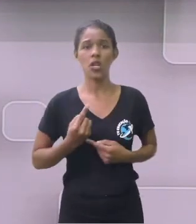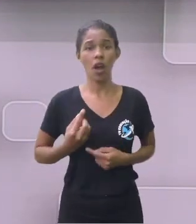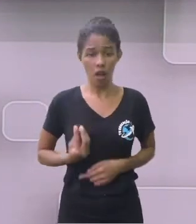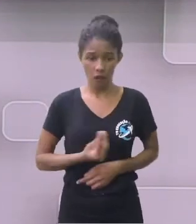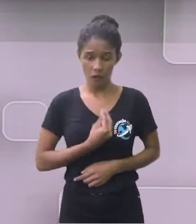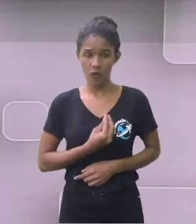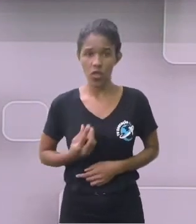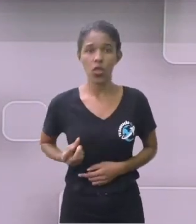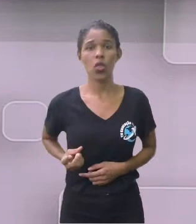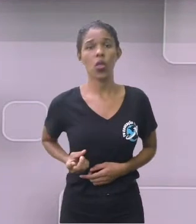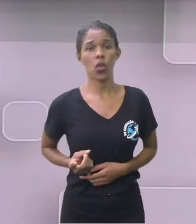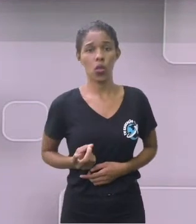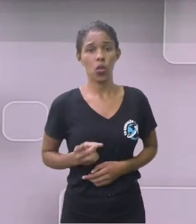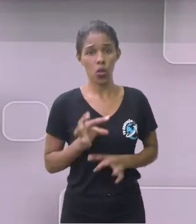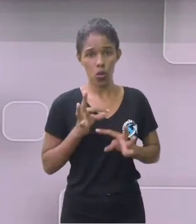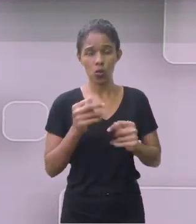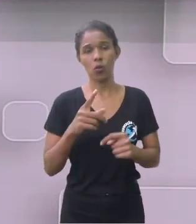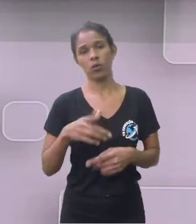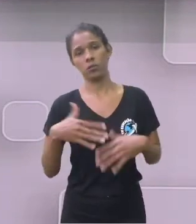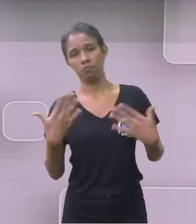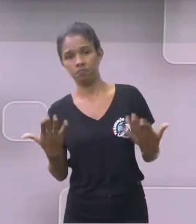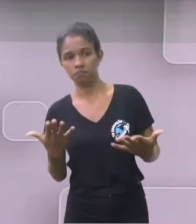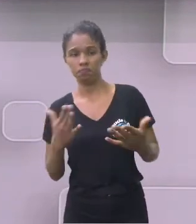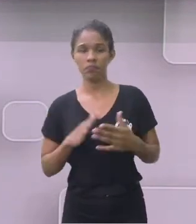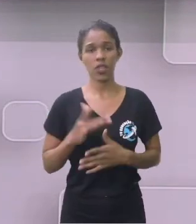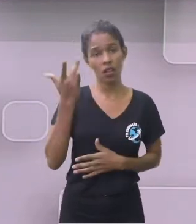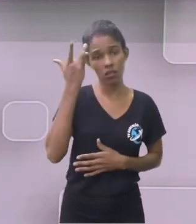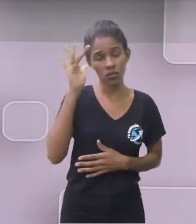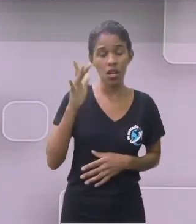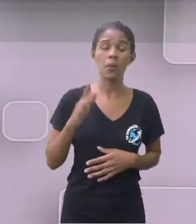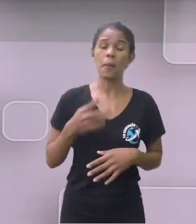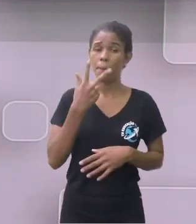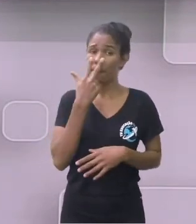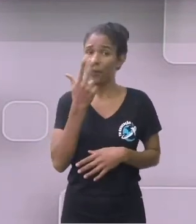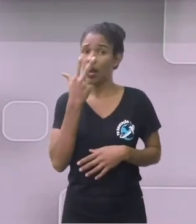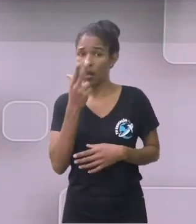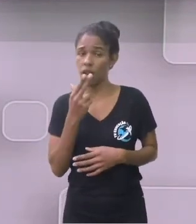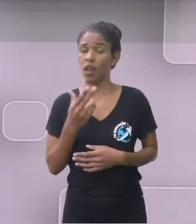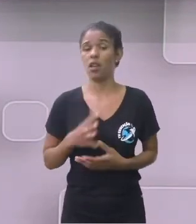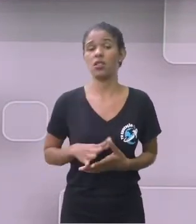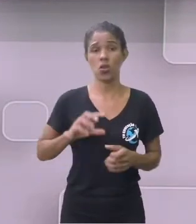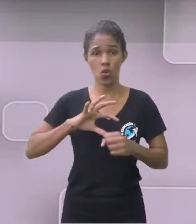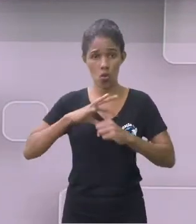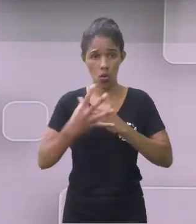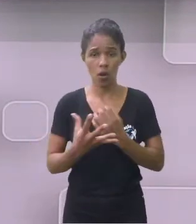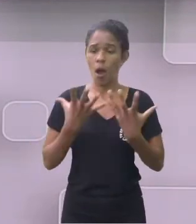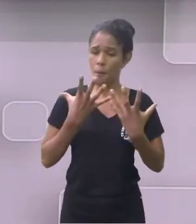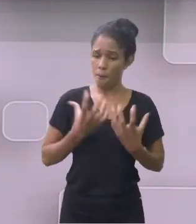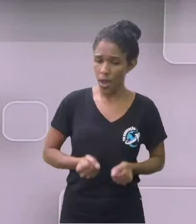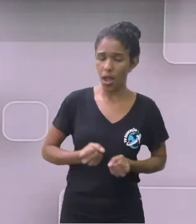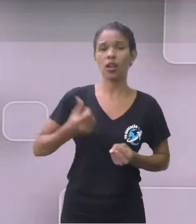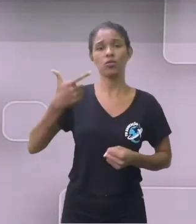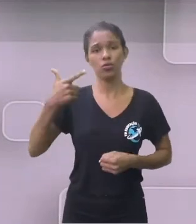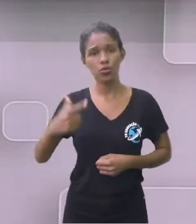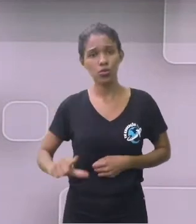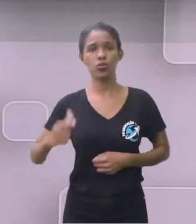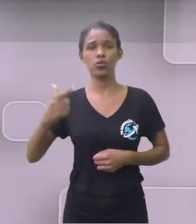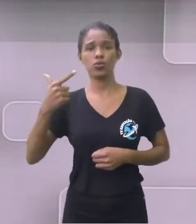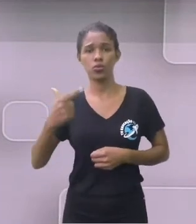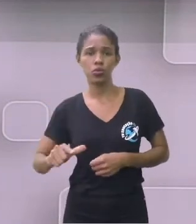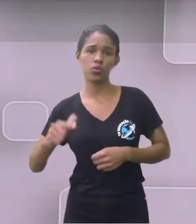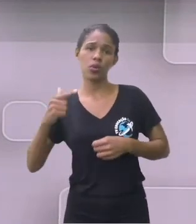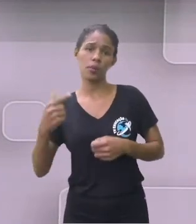vida. Existem evidências da possibilidade de reinfecção pelo vírus SARS-CoV-2. No entanto, elas